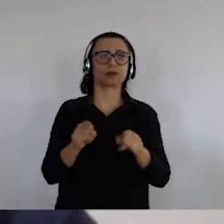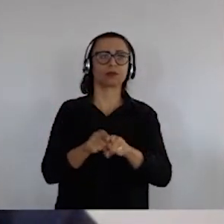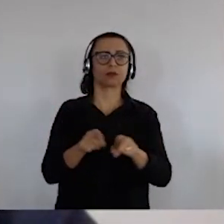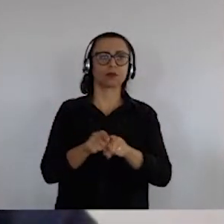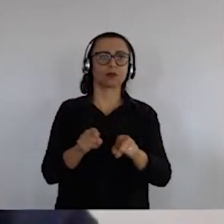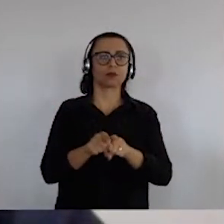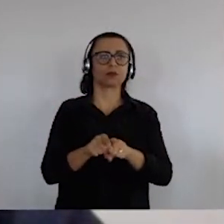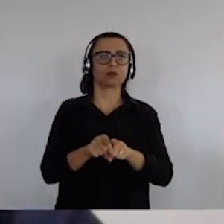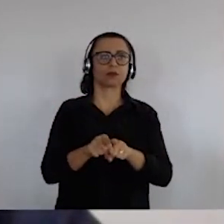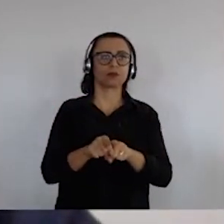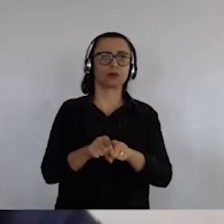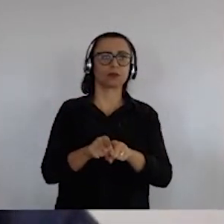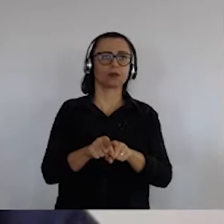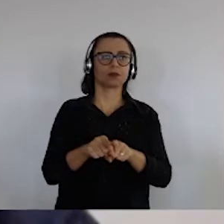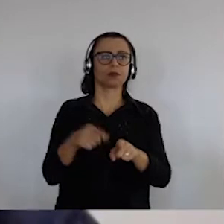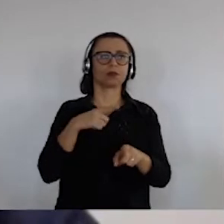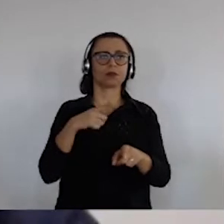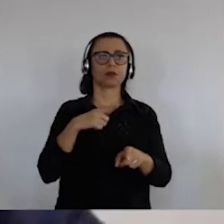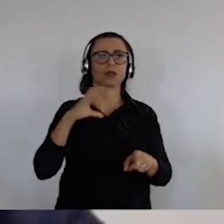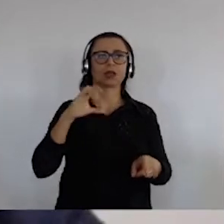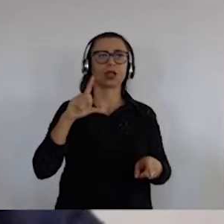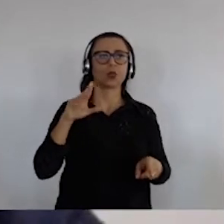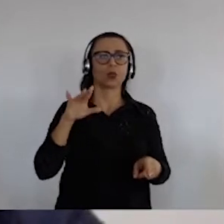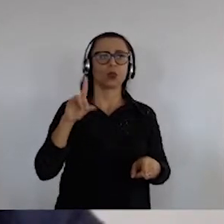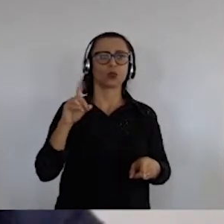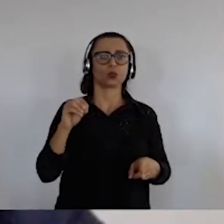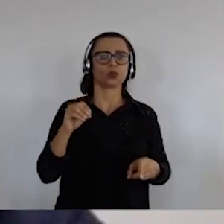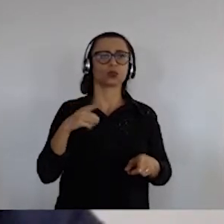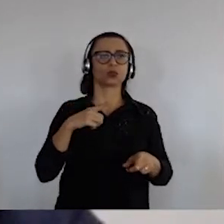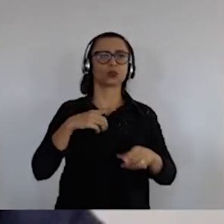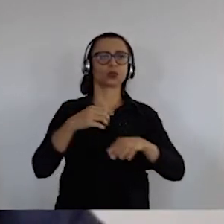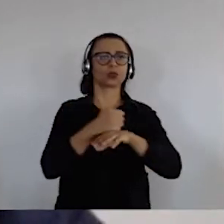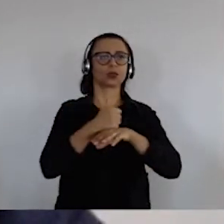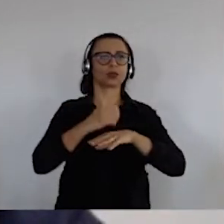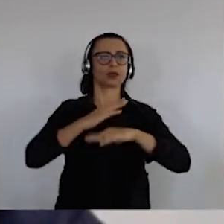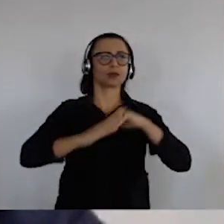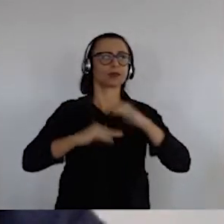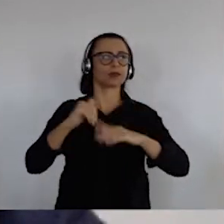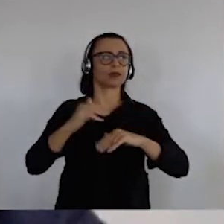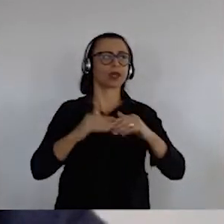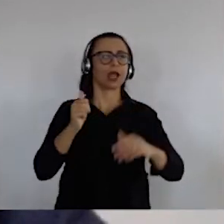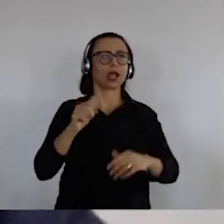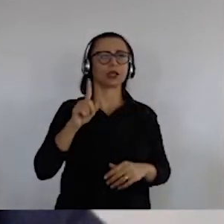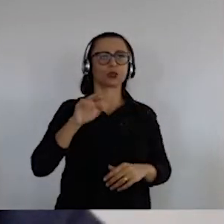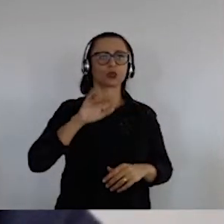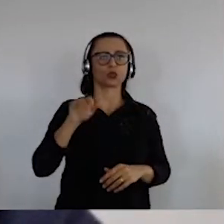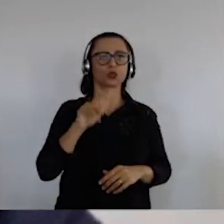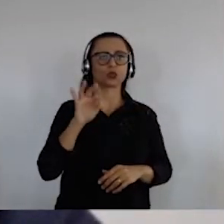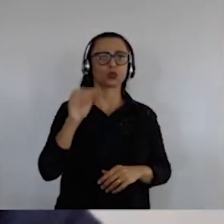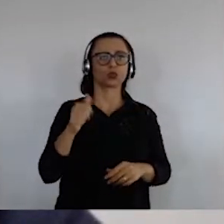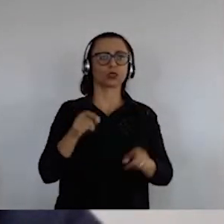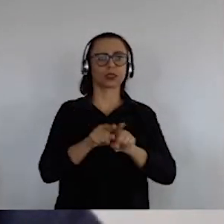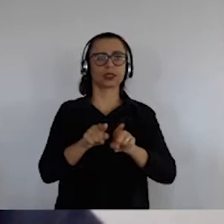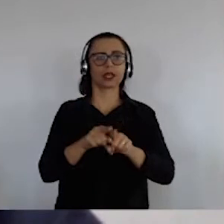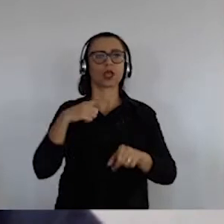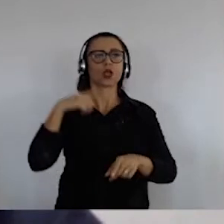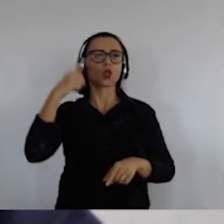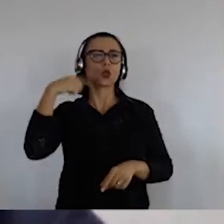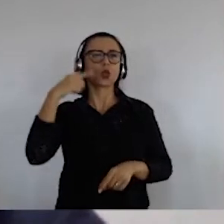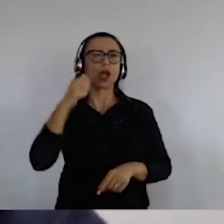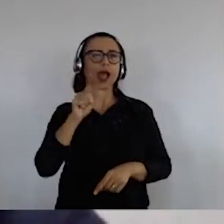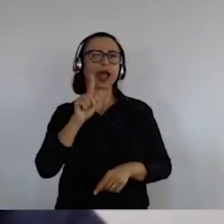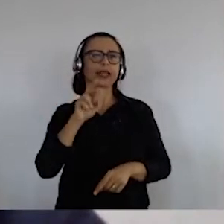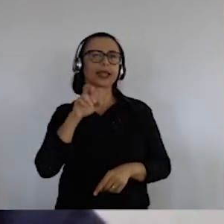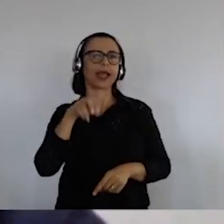Advogados do Brasil, Dr. Cláudio Lamáquia, a nossa querida procuradora adjunta de prerrogativas, doutora Adriane